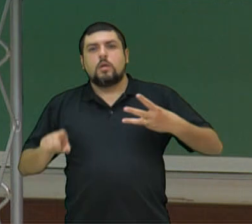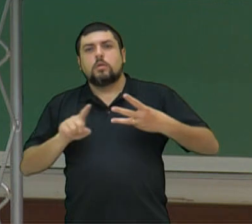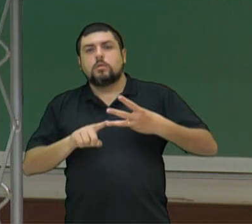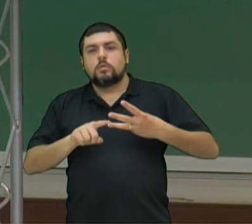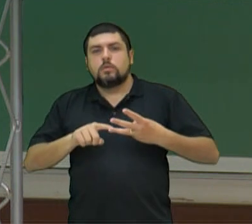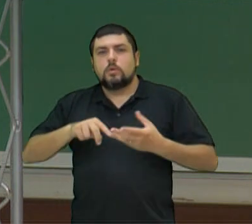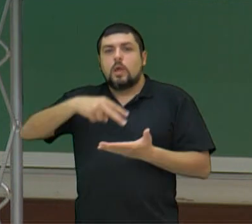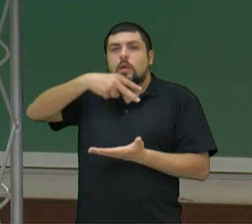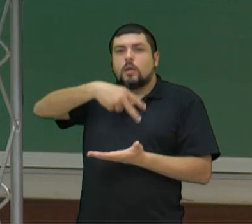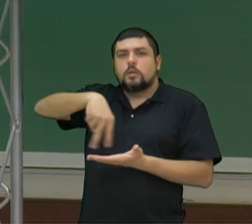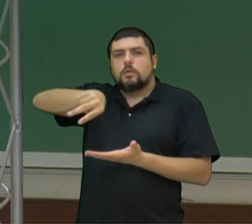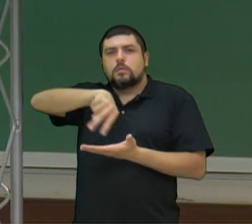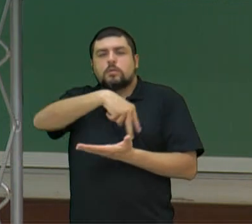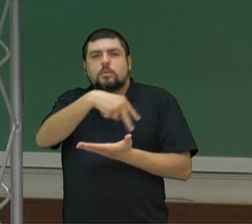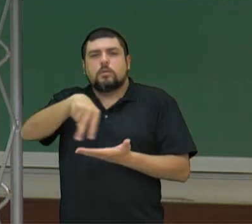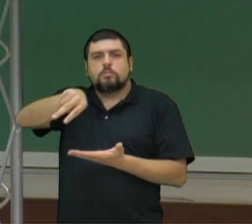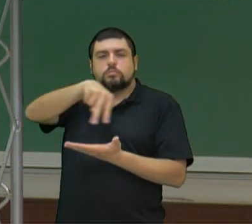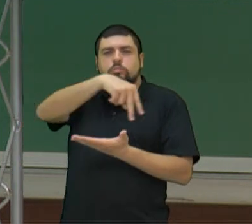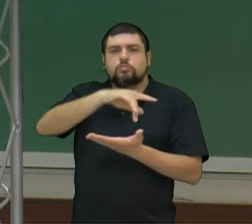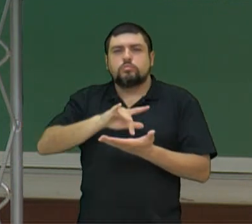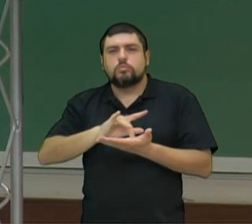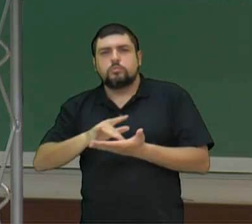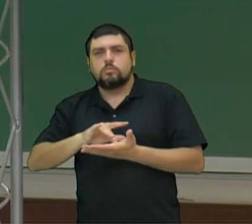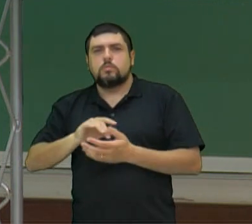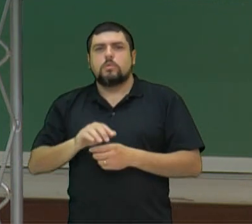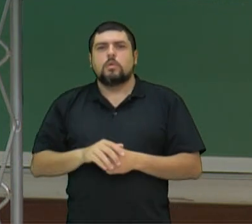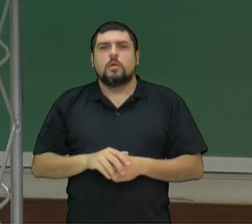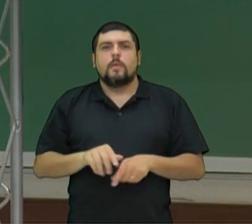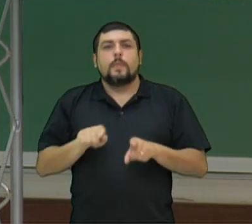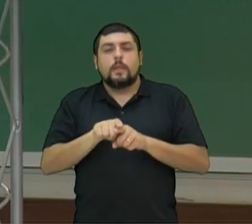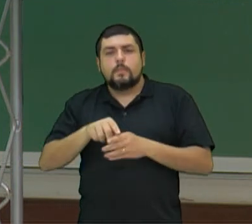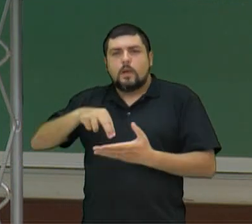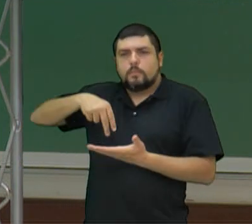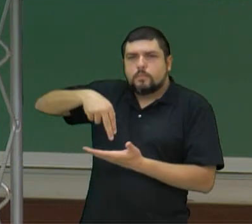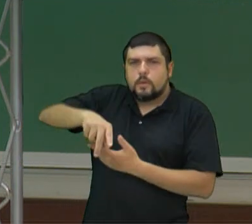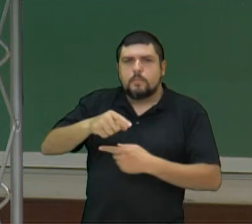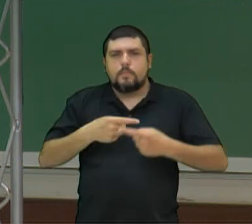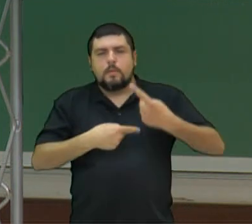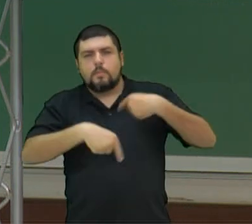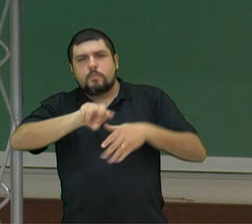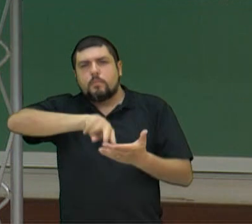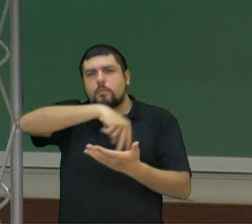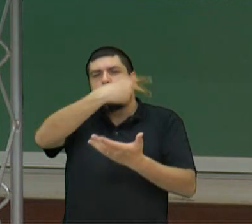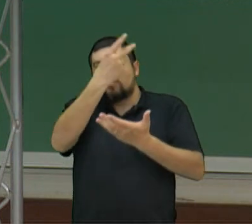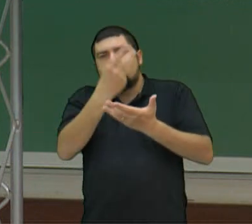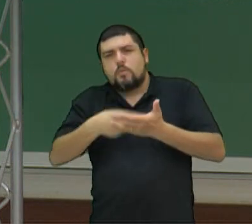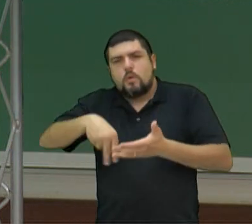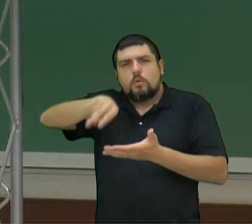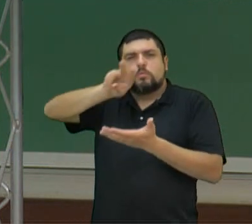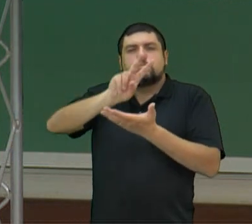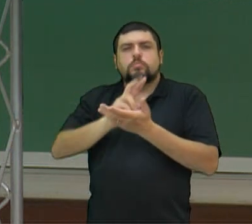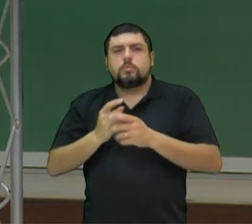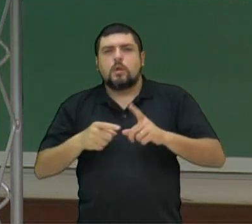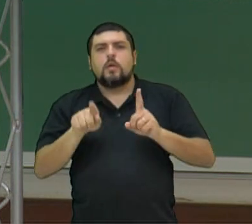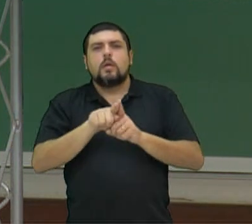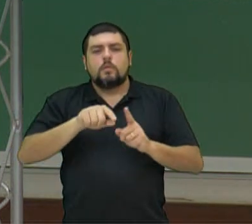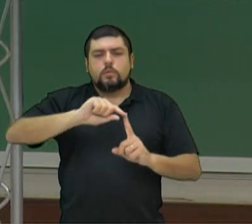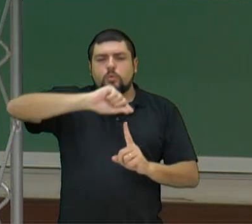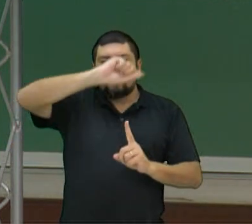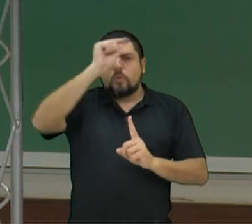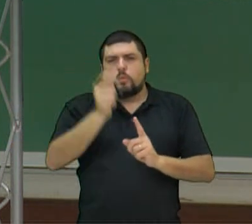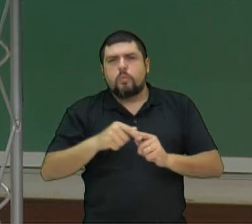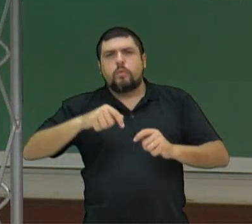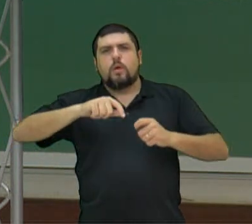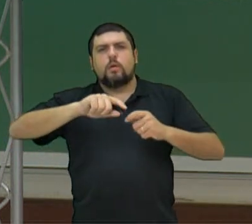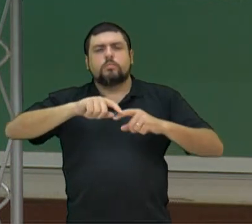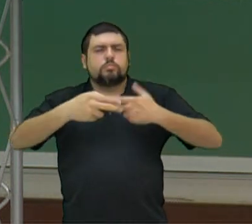sobre o gelo. Andar, piruetas, saltos, levantamentos e figuras são os movimentos que os